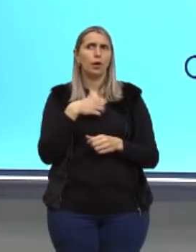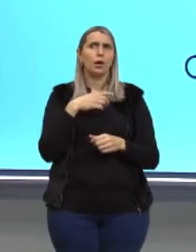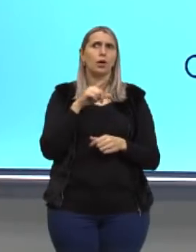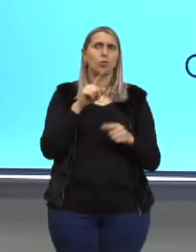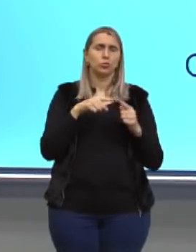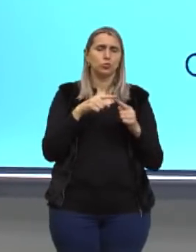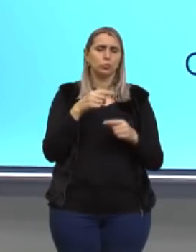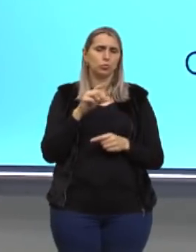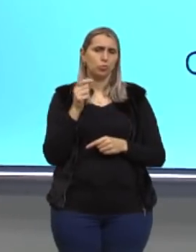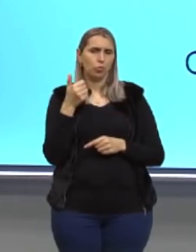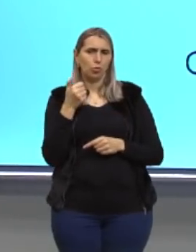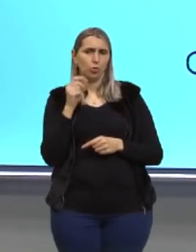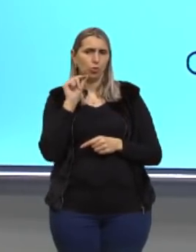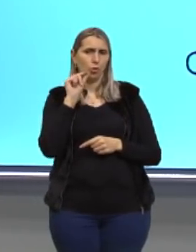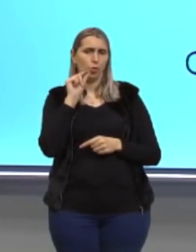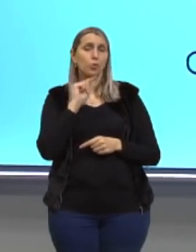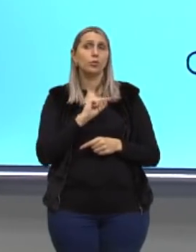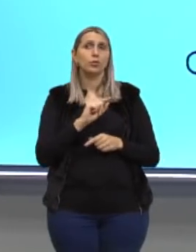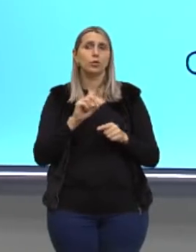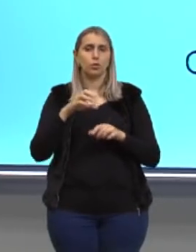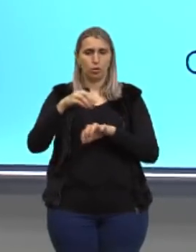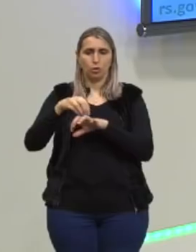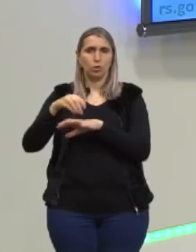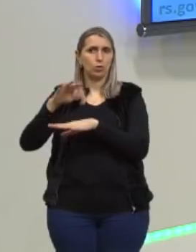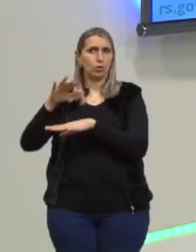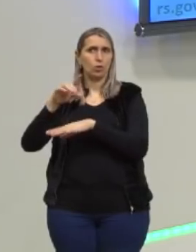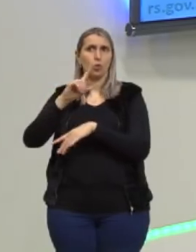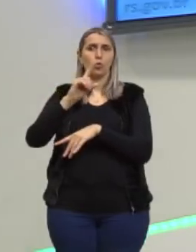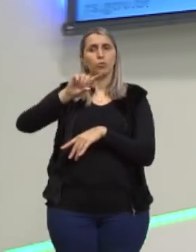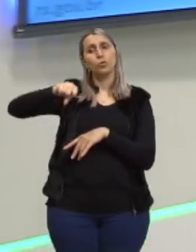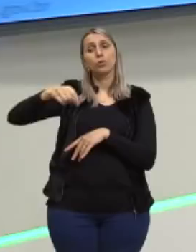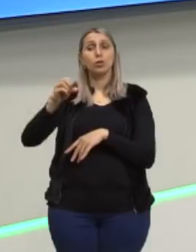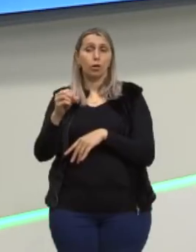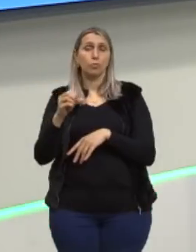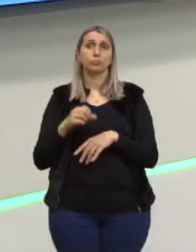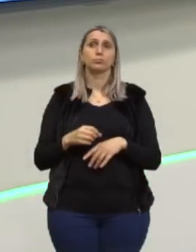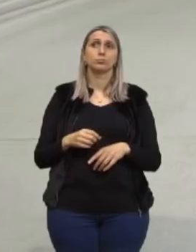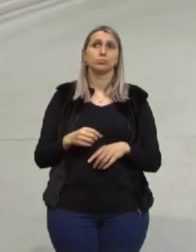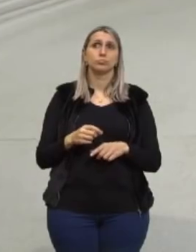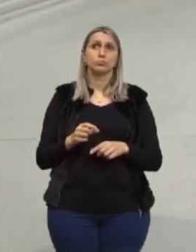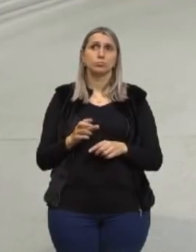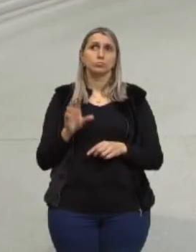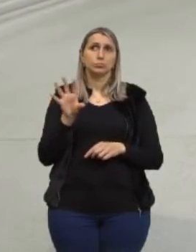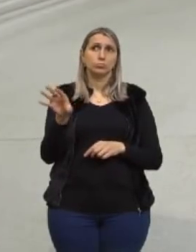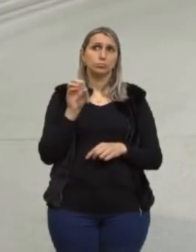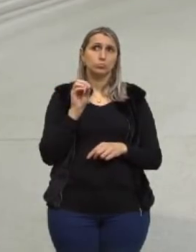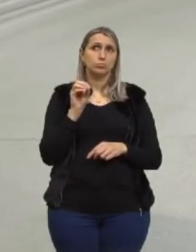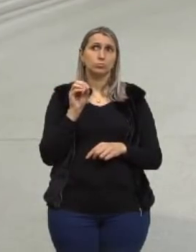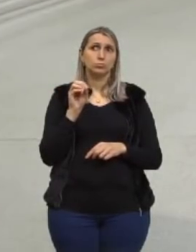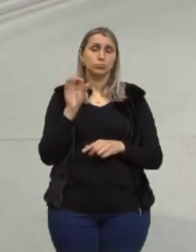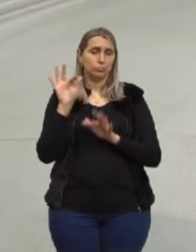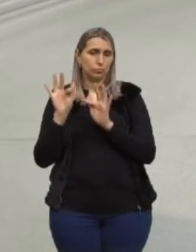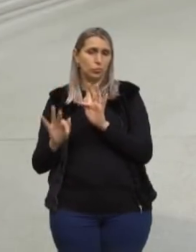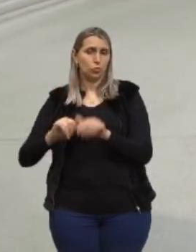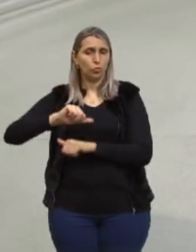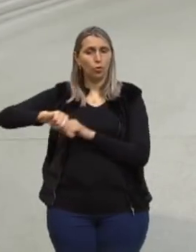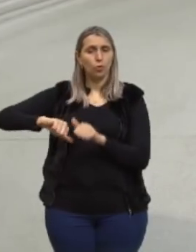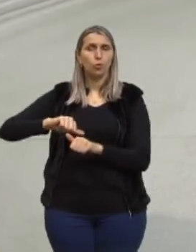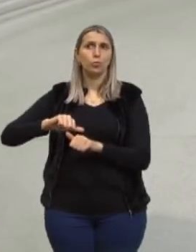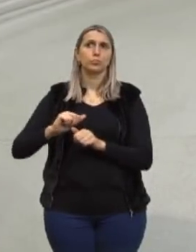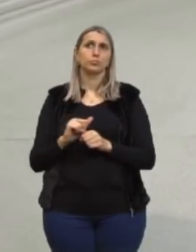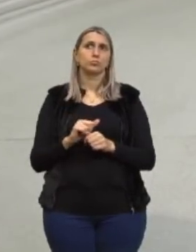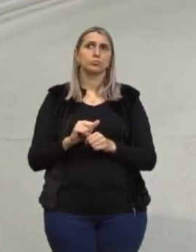grafita que é zero e o diamante é 1,9 que que eu vou fazer eu pego o meu estado final